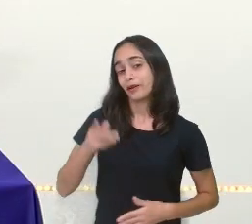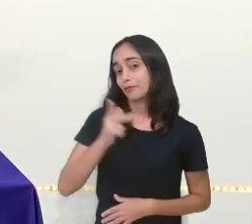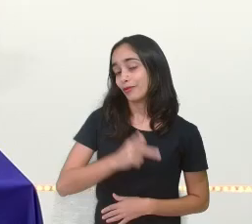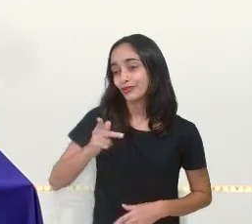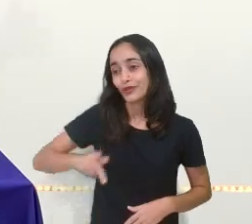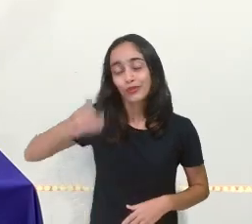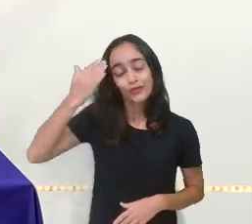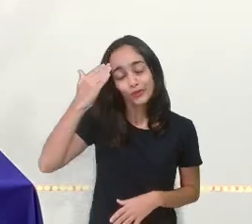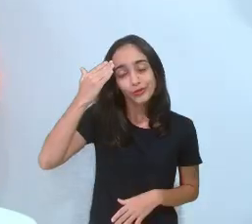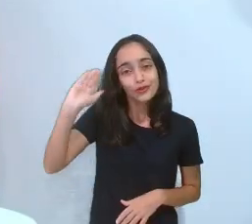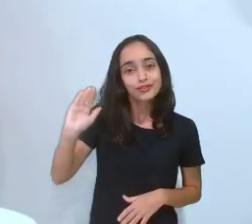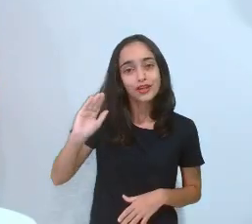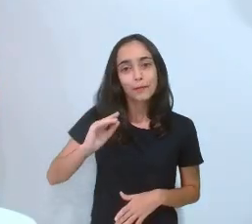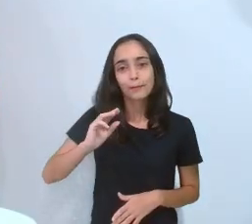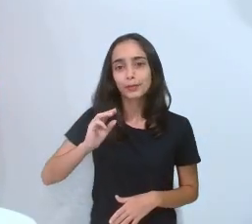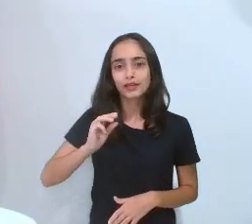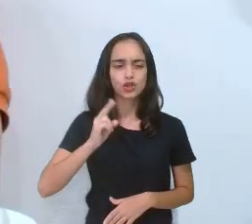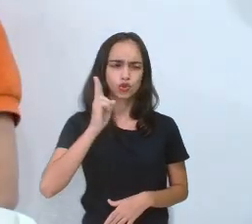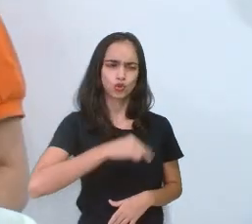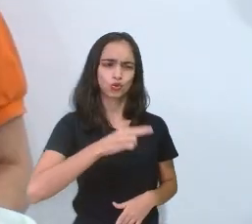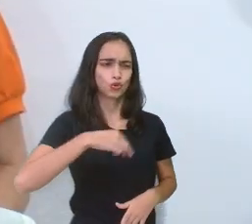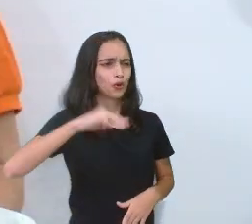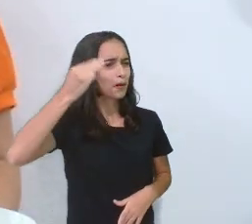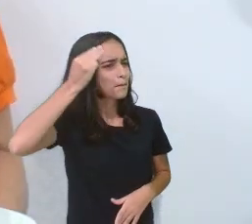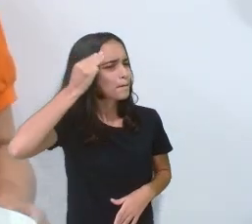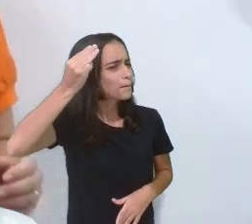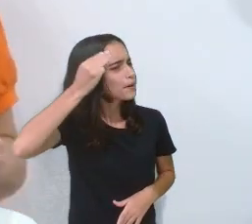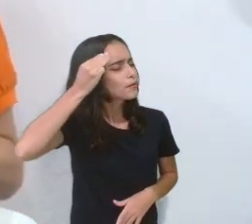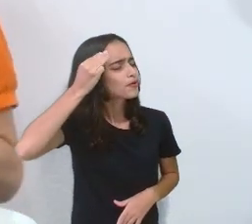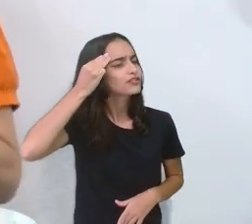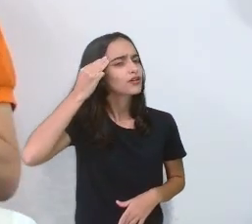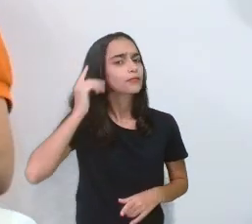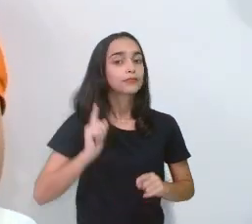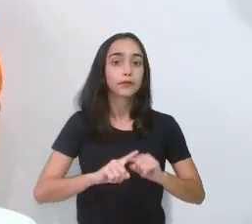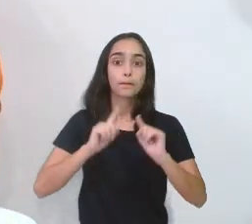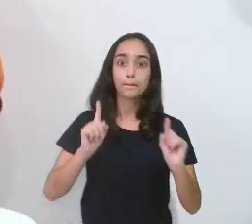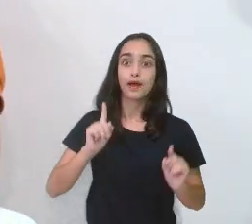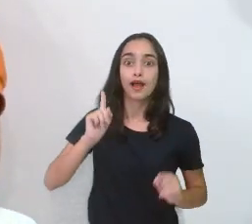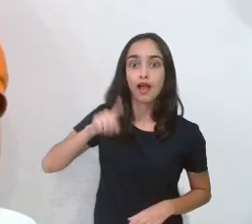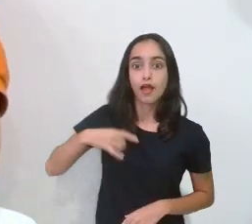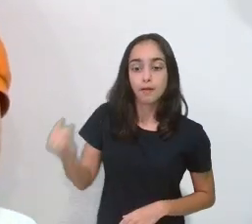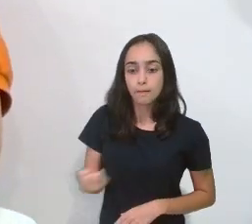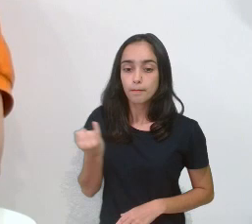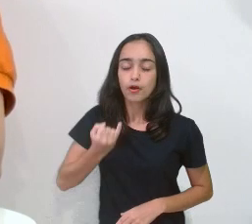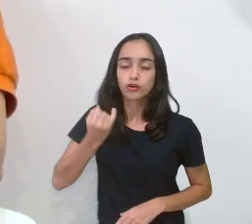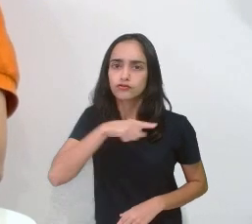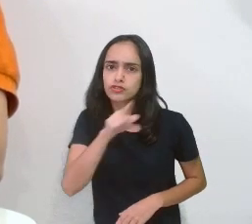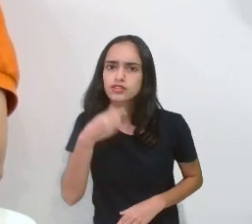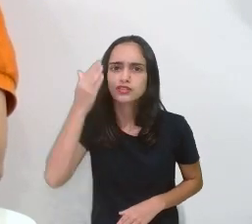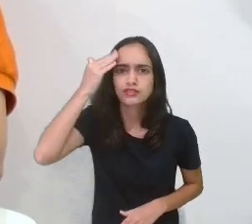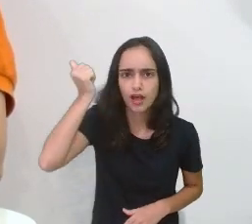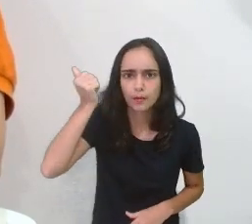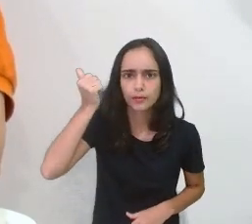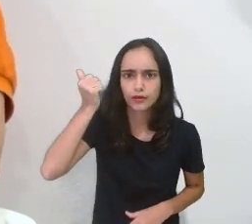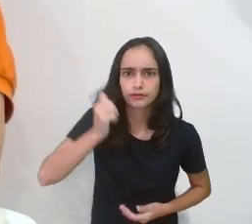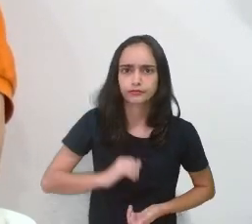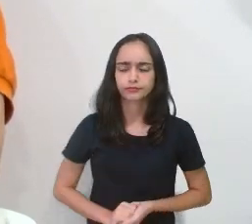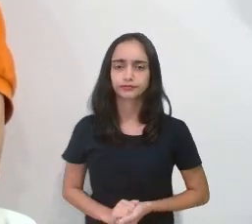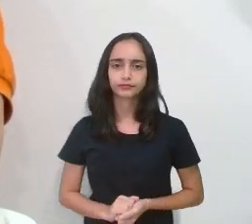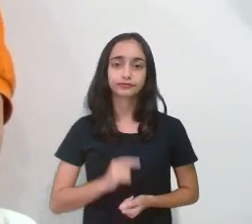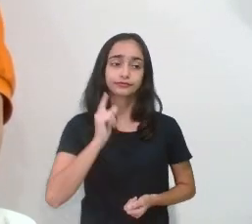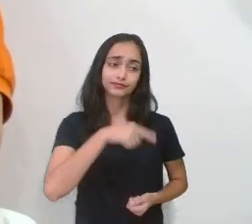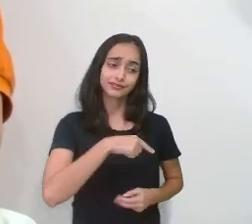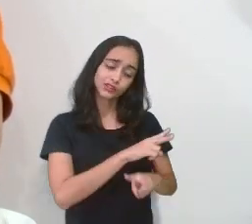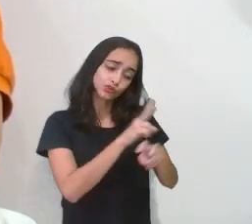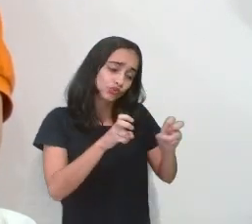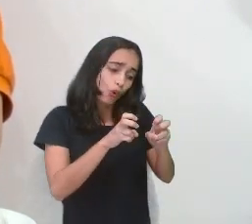não, nunca memorizei esse número. Foi mesmo, mas nunca. é importante. Você verdade. sabe a importância do CEP? Eu sei, sim. E aí, então? É questão de localização,